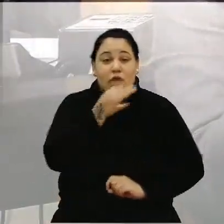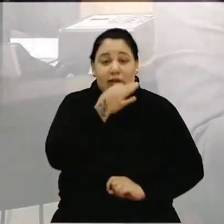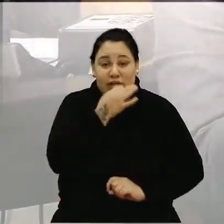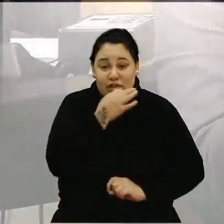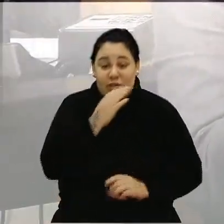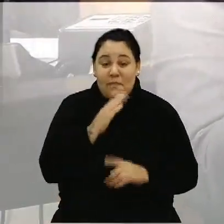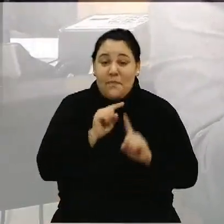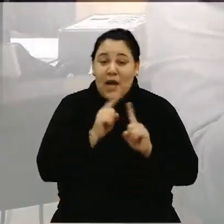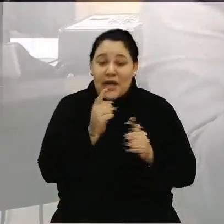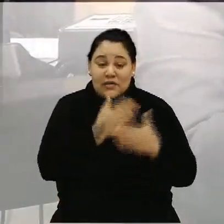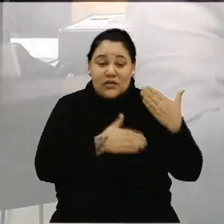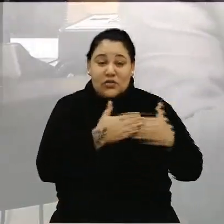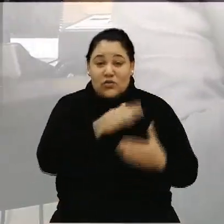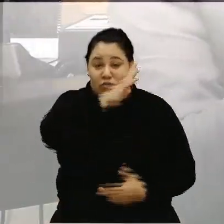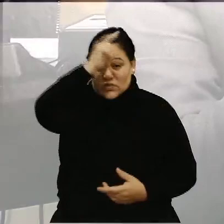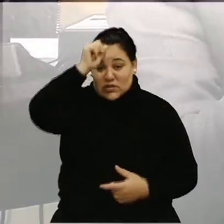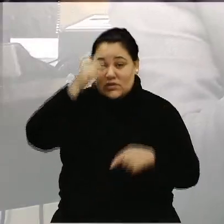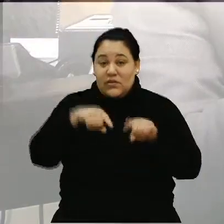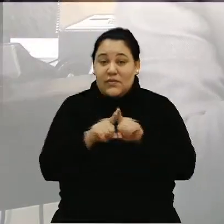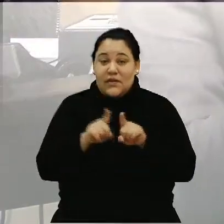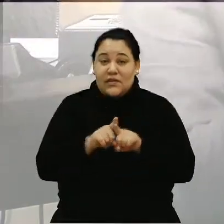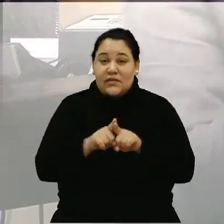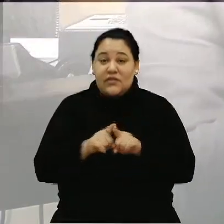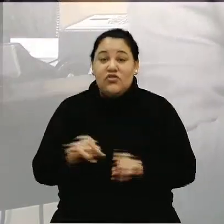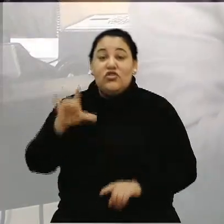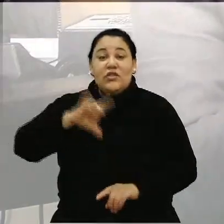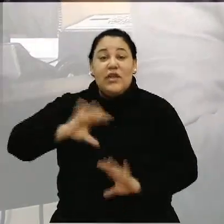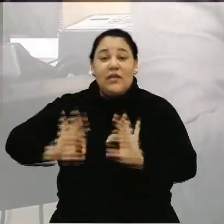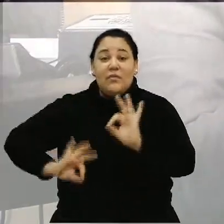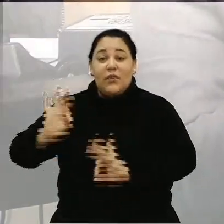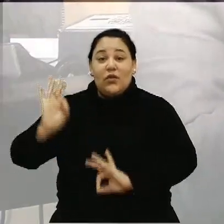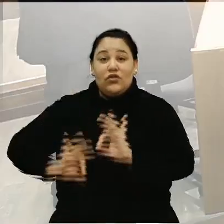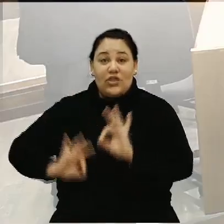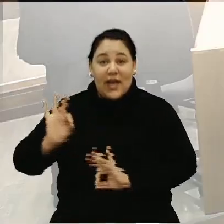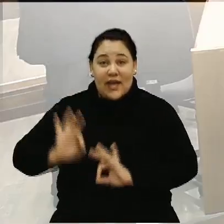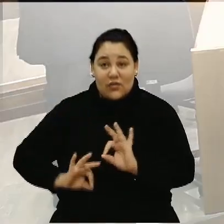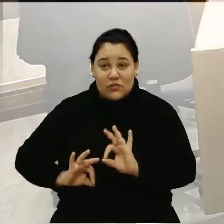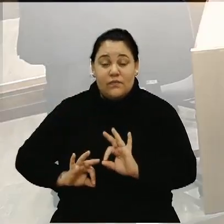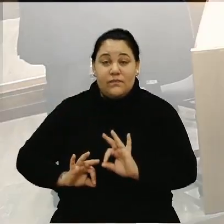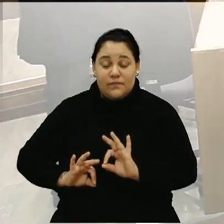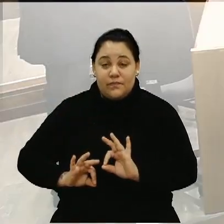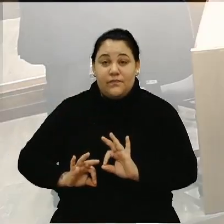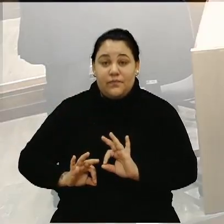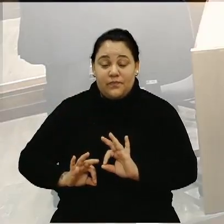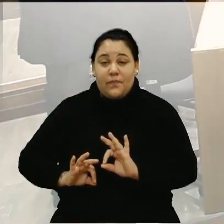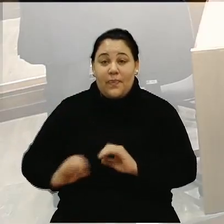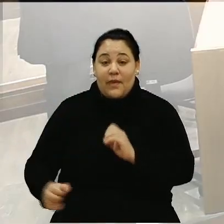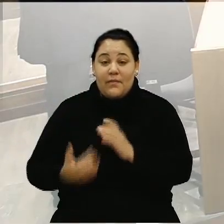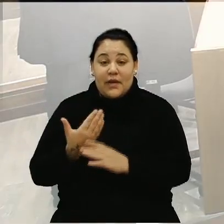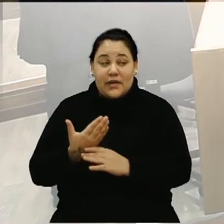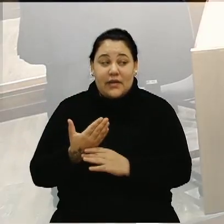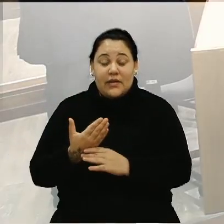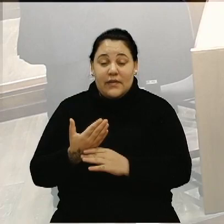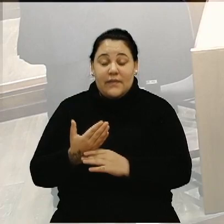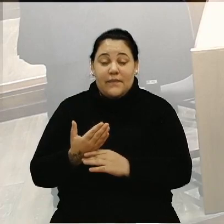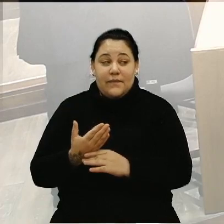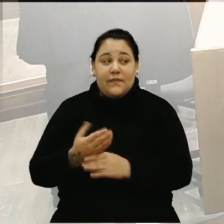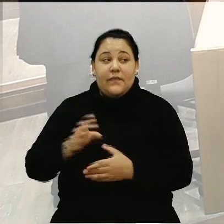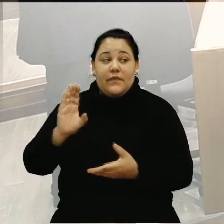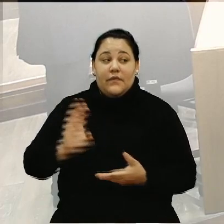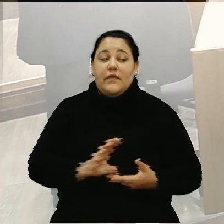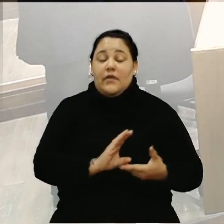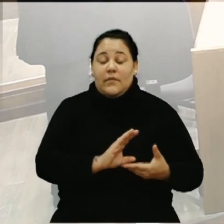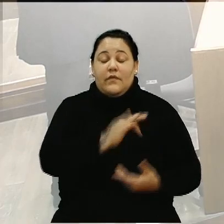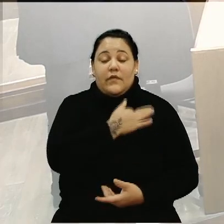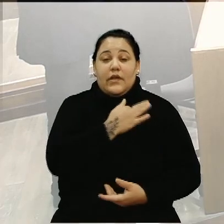em todos os municípios, de termos projetos para buscar recursos federais,